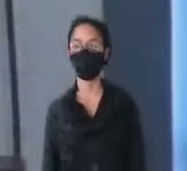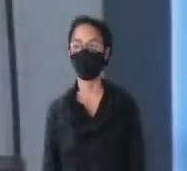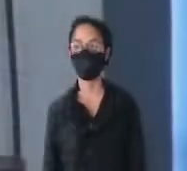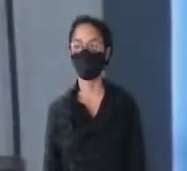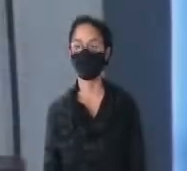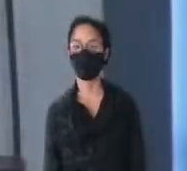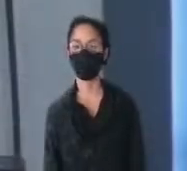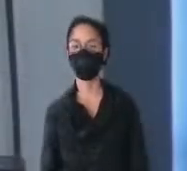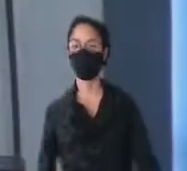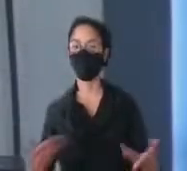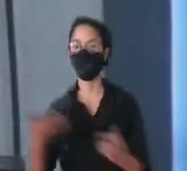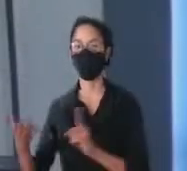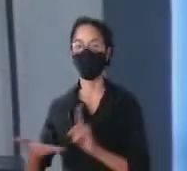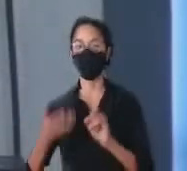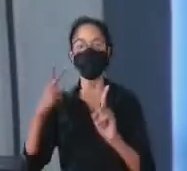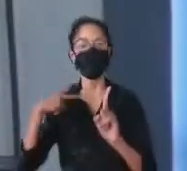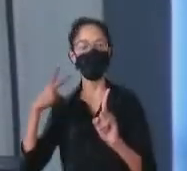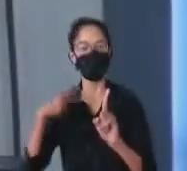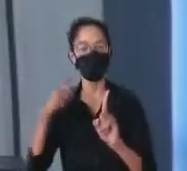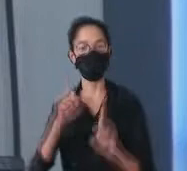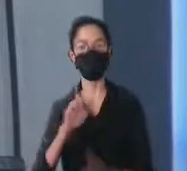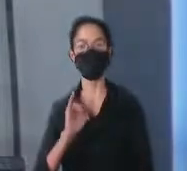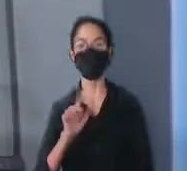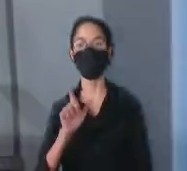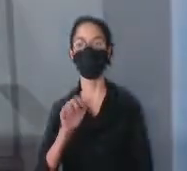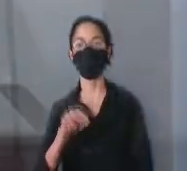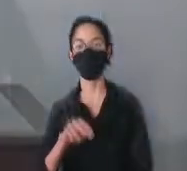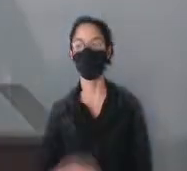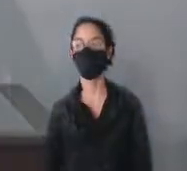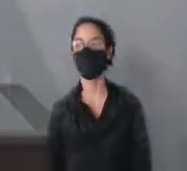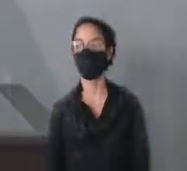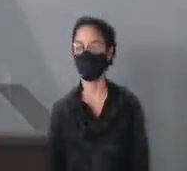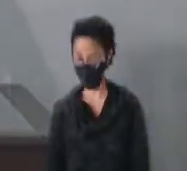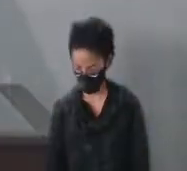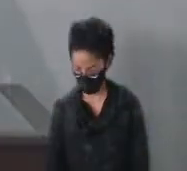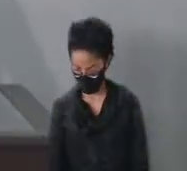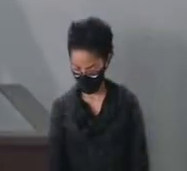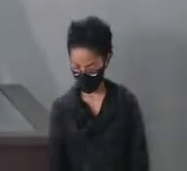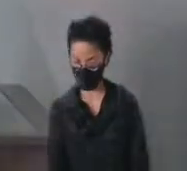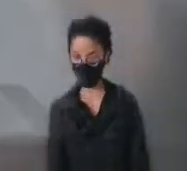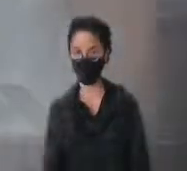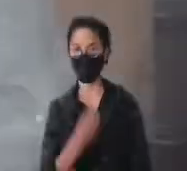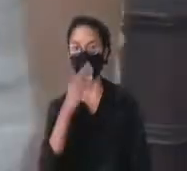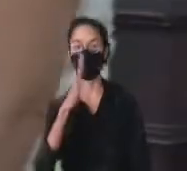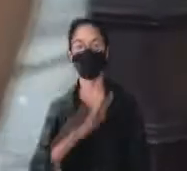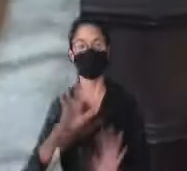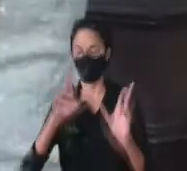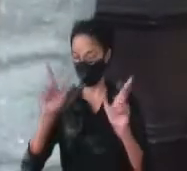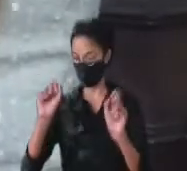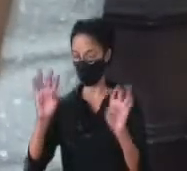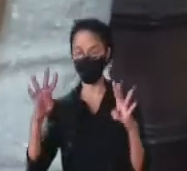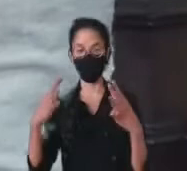nós passamos a fala para senhora vereadora Lilian França Oi boa tarde a todos e